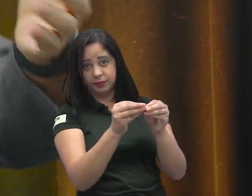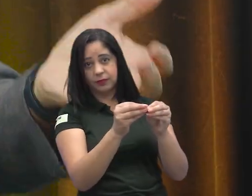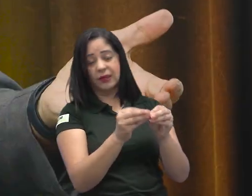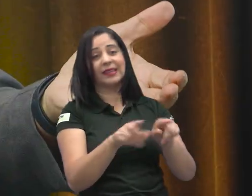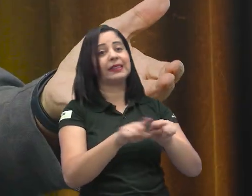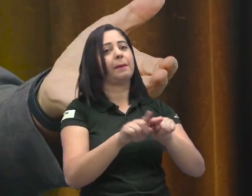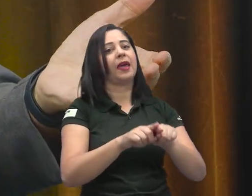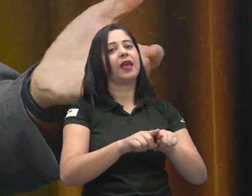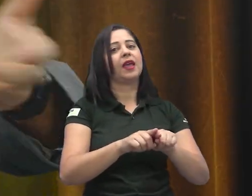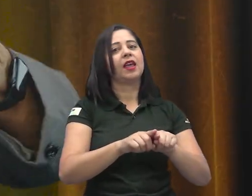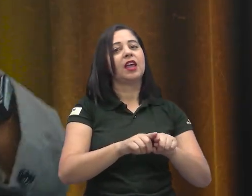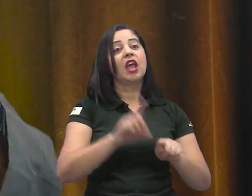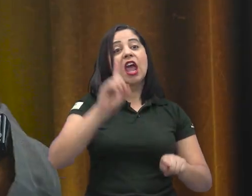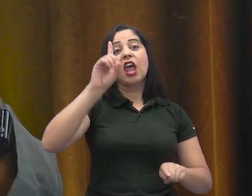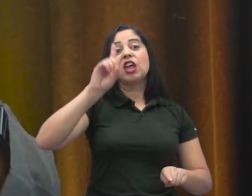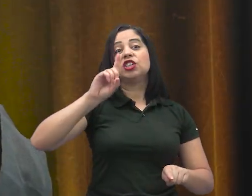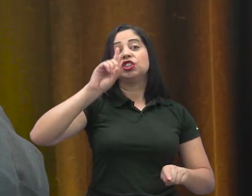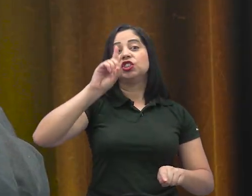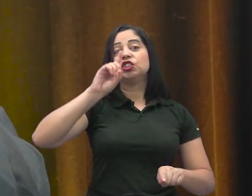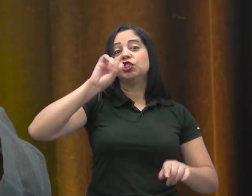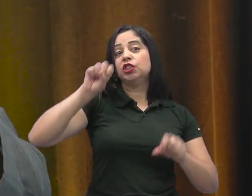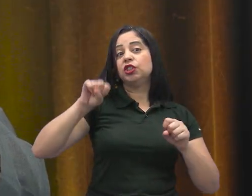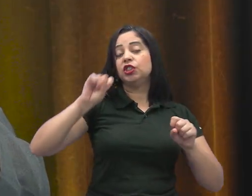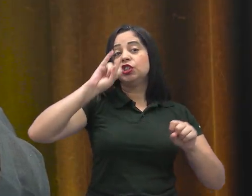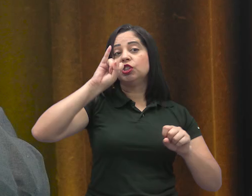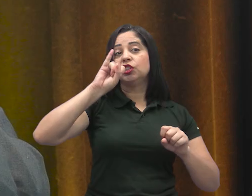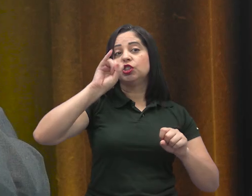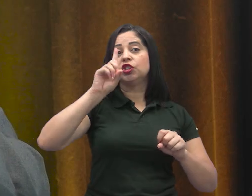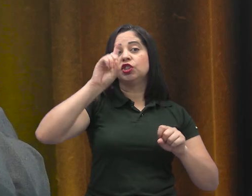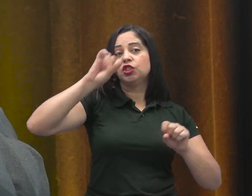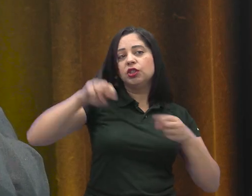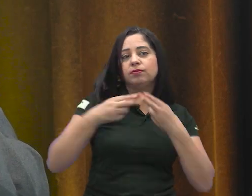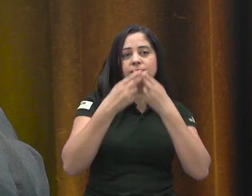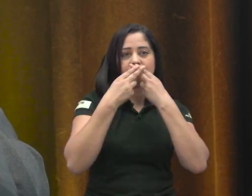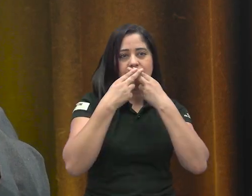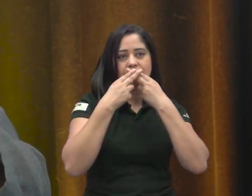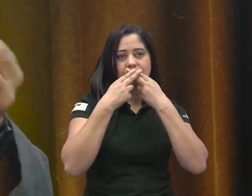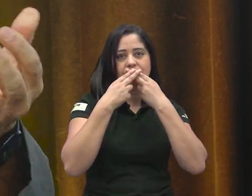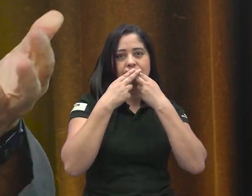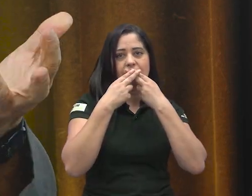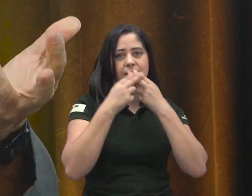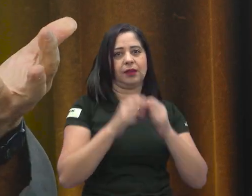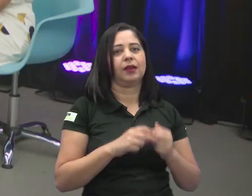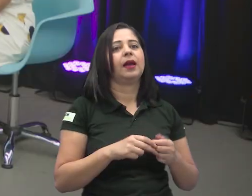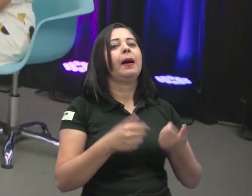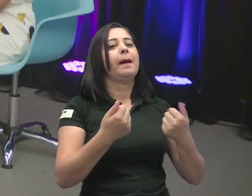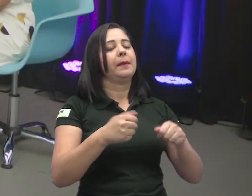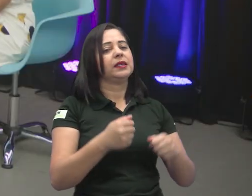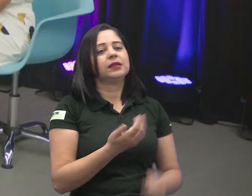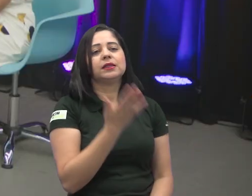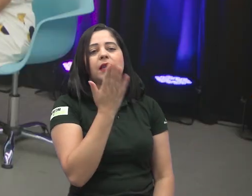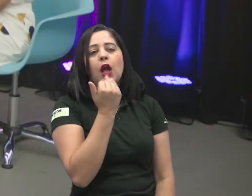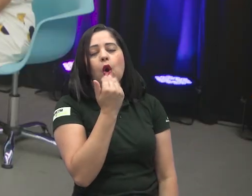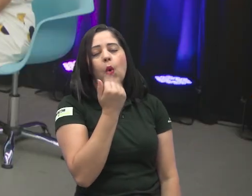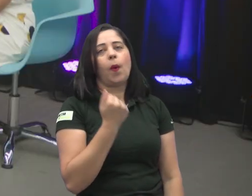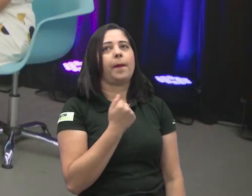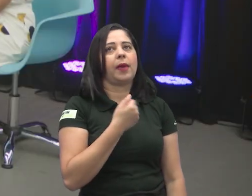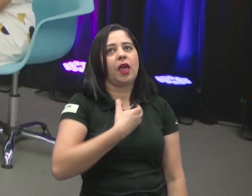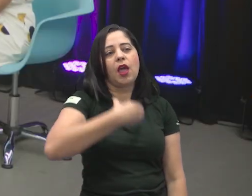a dieta, né? A alimentação também ajuda a prevenir, né, o Alzheimer. Com certeza. Criar uma dieta rica em